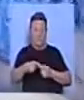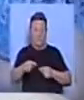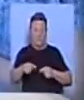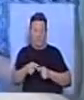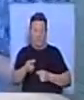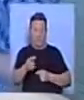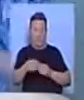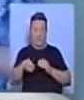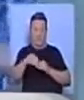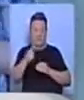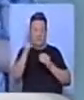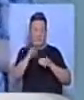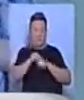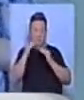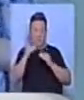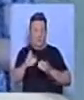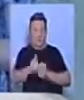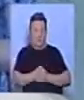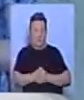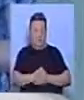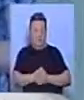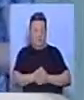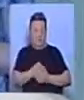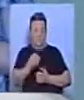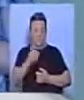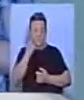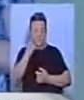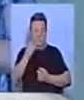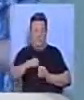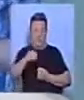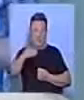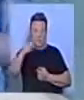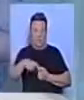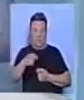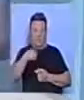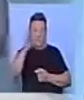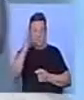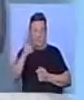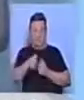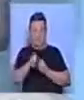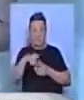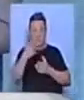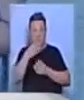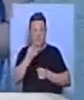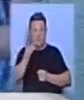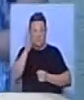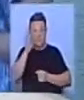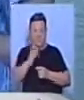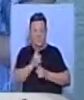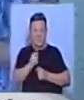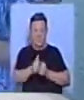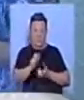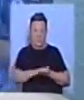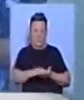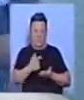e acrescenta este adu é muito muito alto e nós sabemos o sofrimento desapareceu mas sabemos que está documentado